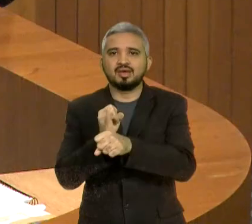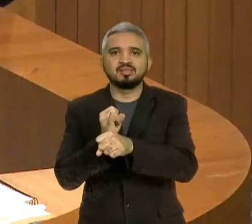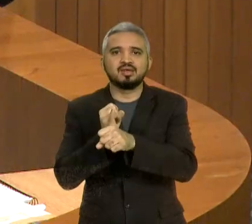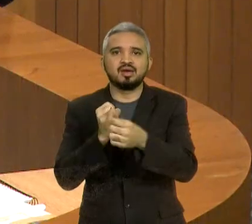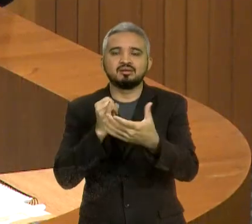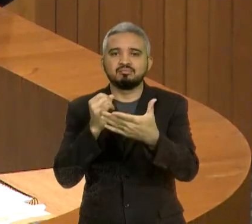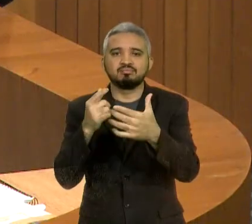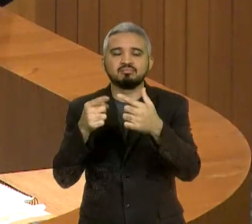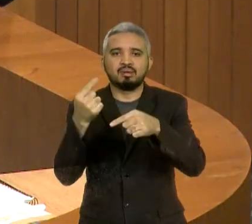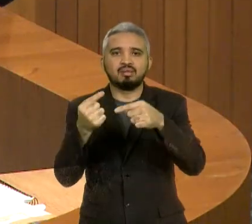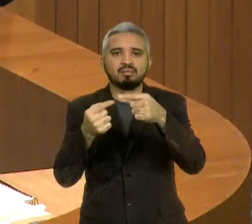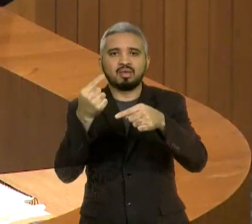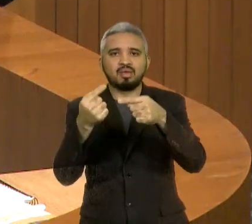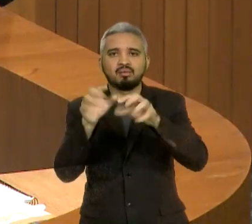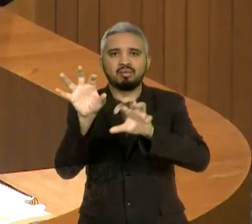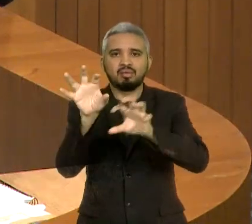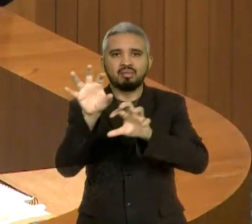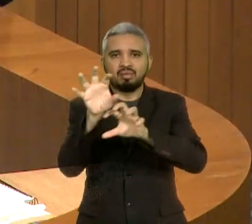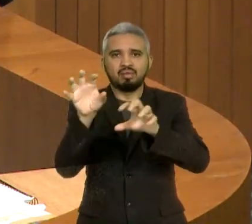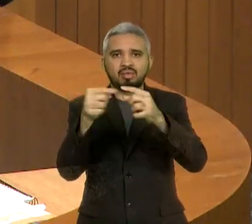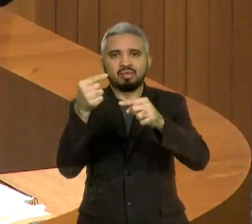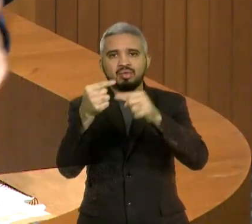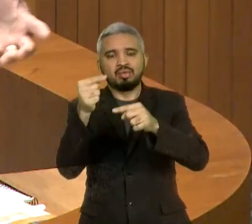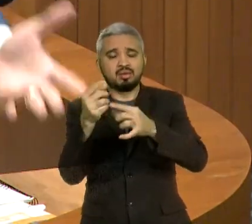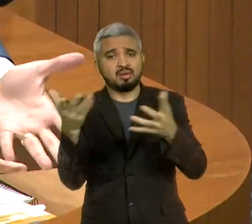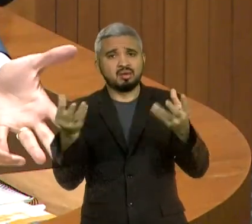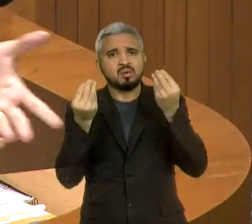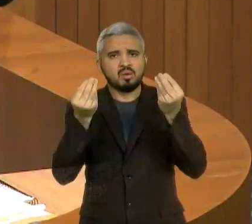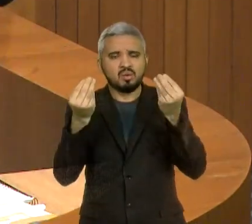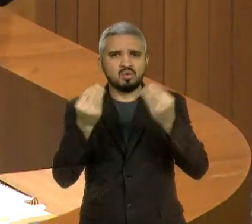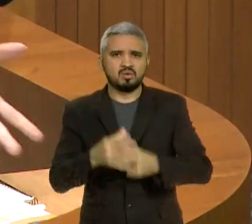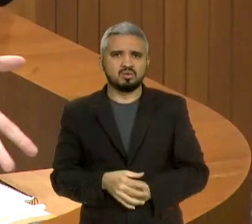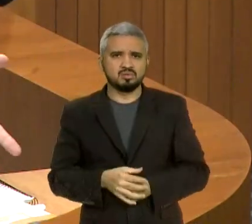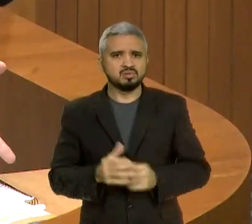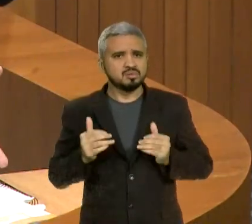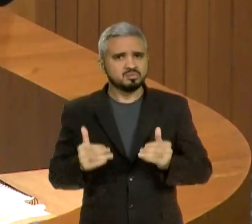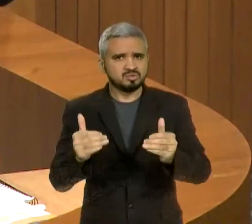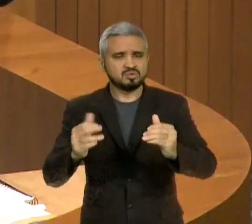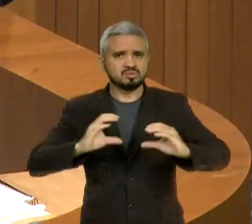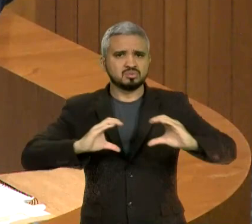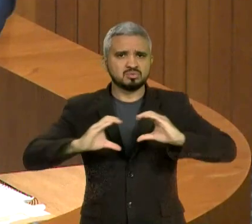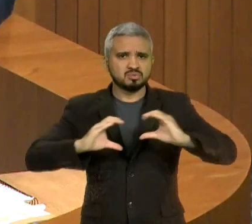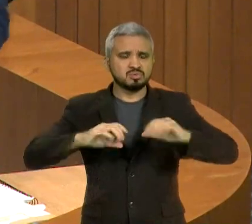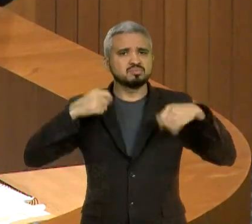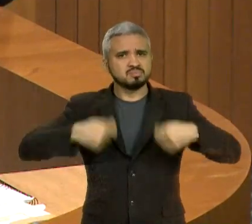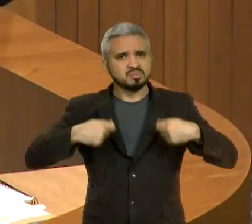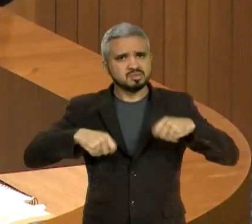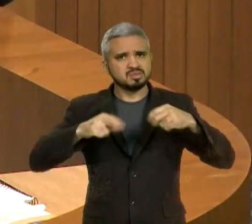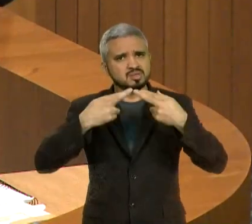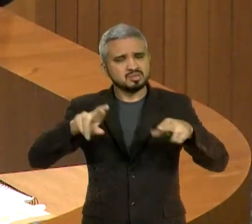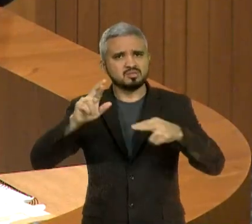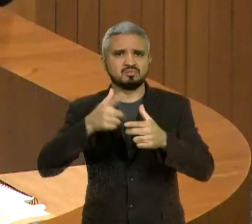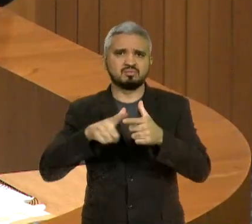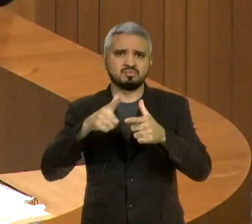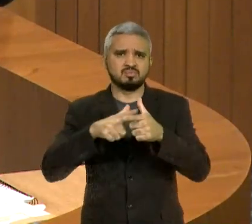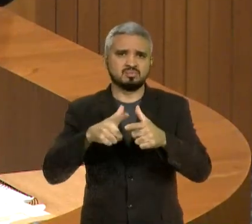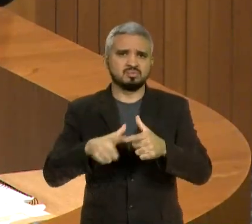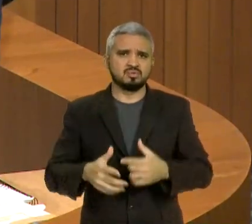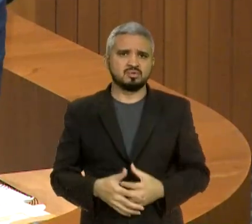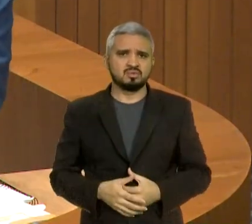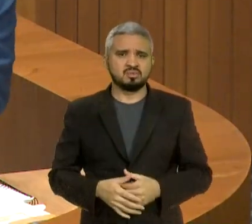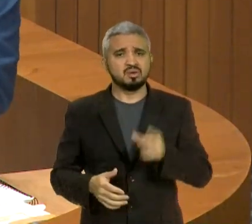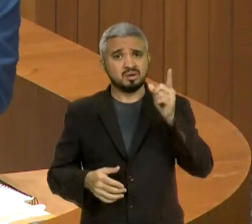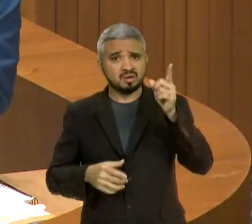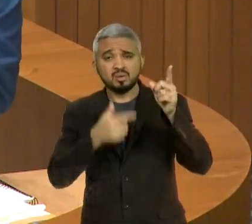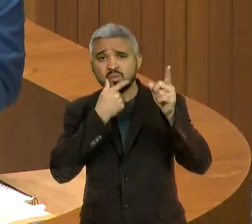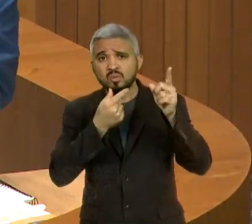é possível que o Ministério das Comunicações não vá fazer algo nesse sentido. Tem um maranhense lá que vem